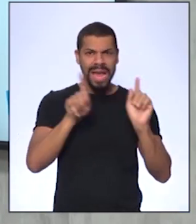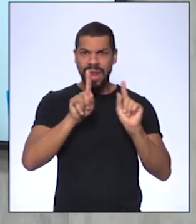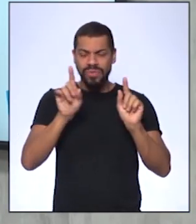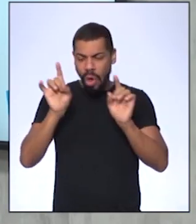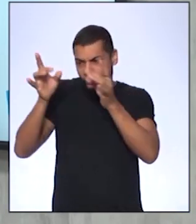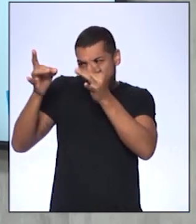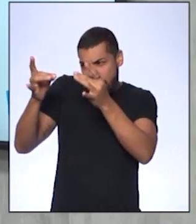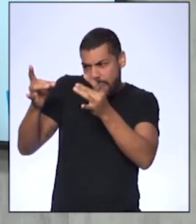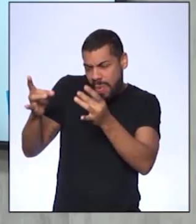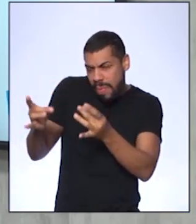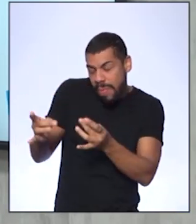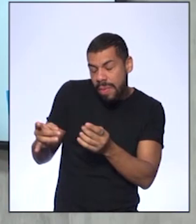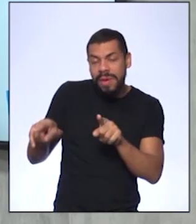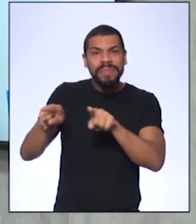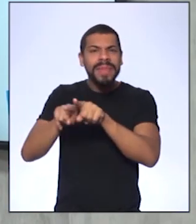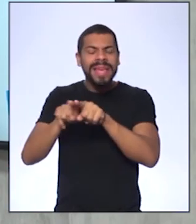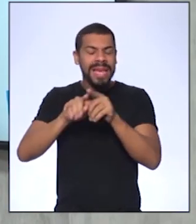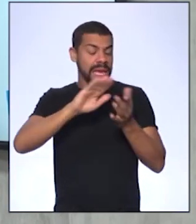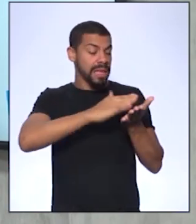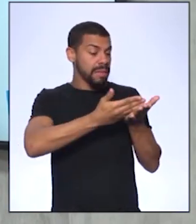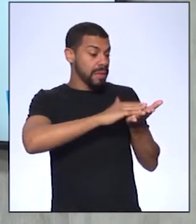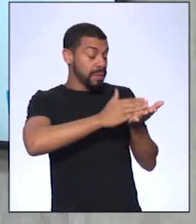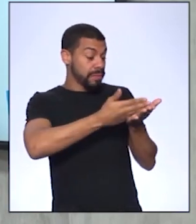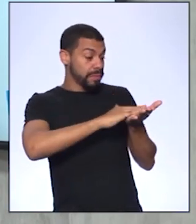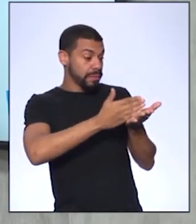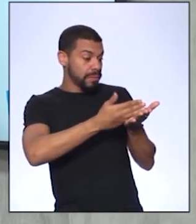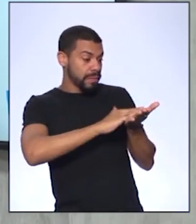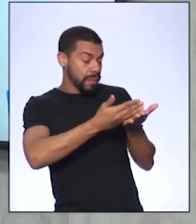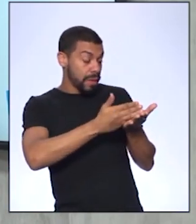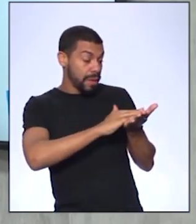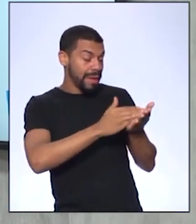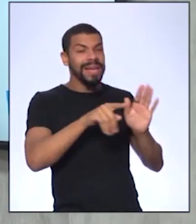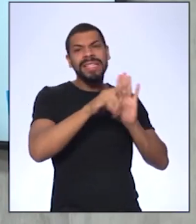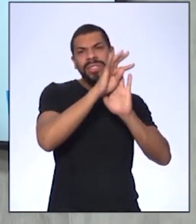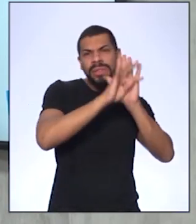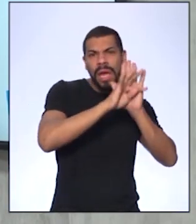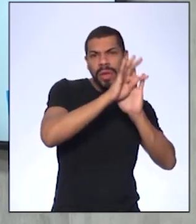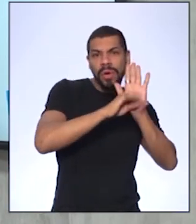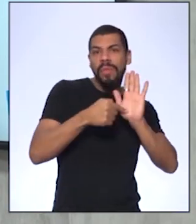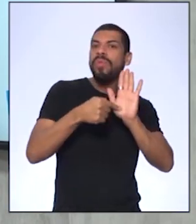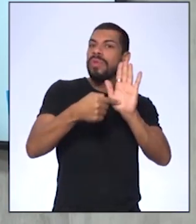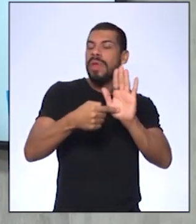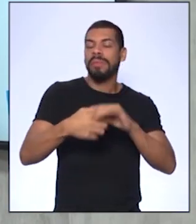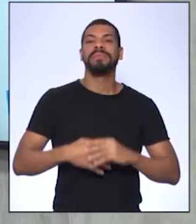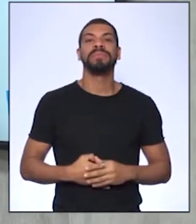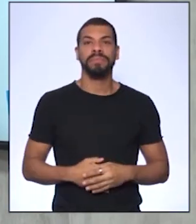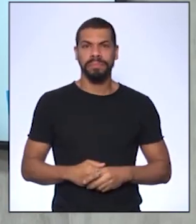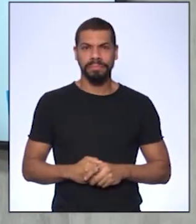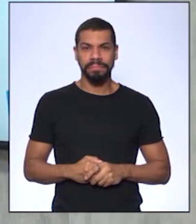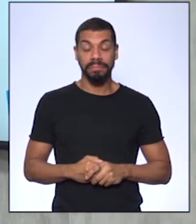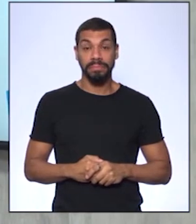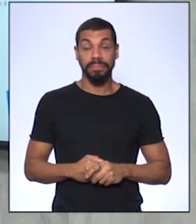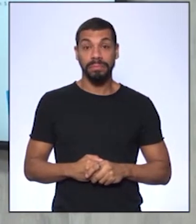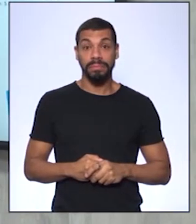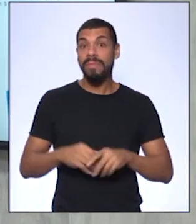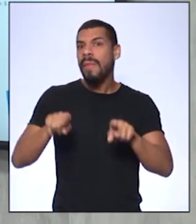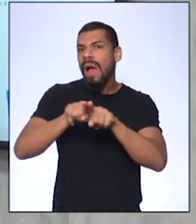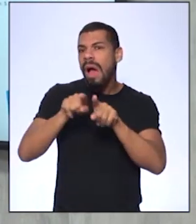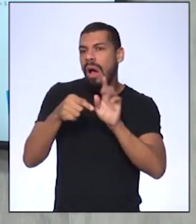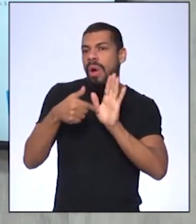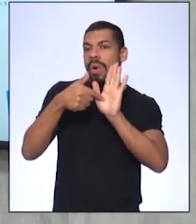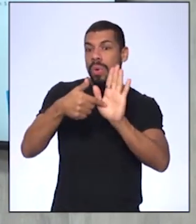conteúdo específico, que ela trabalha com interpretação de texto. Deixa eu te mostrar como é que isso funciona. Olha para essa questão